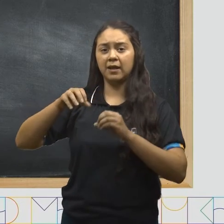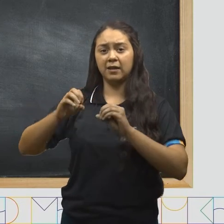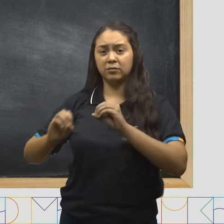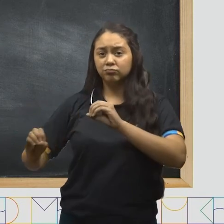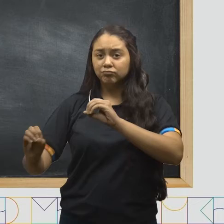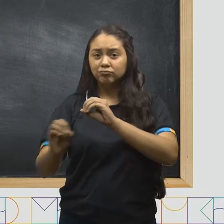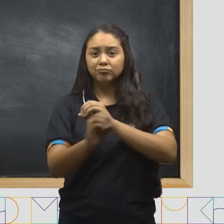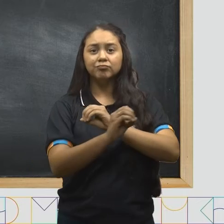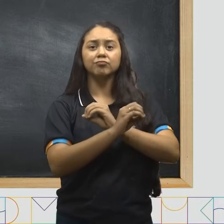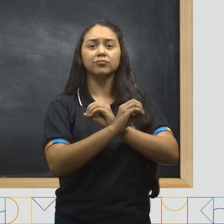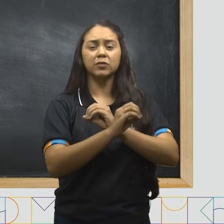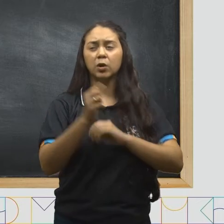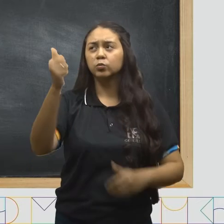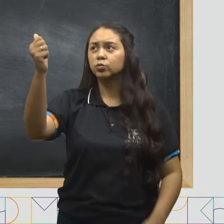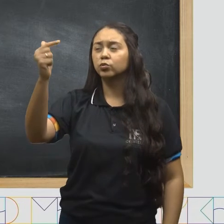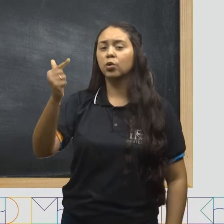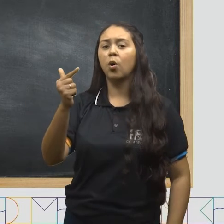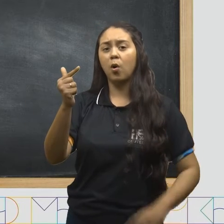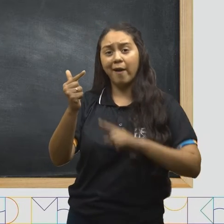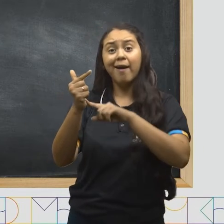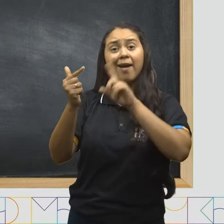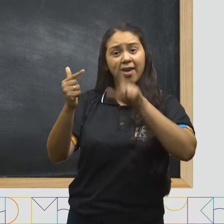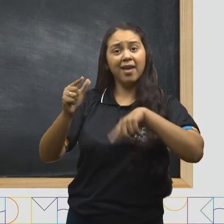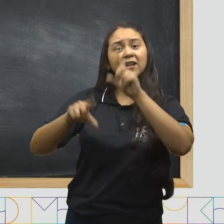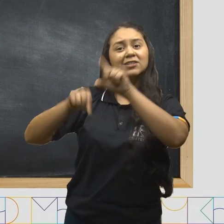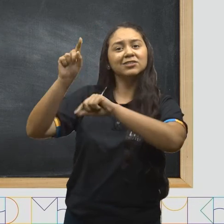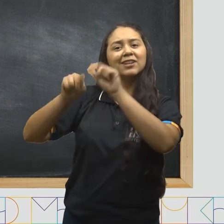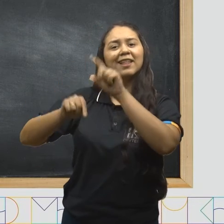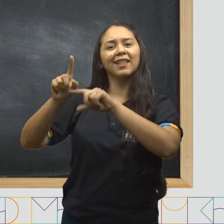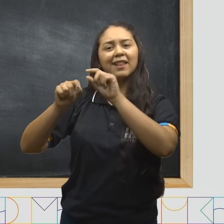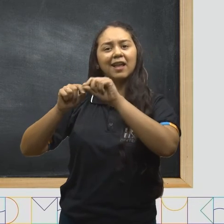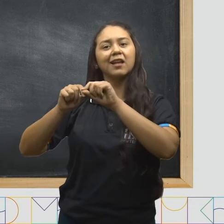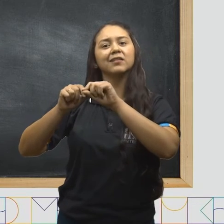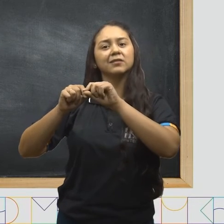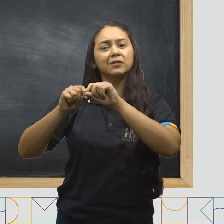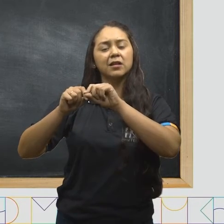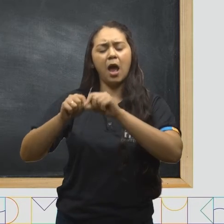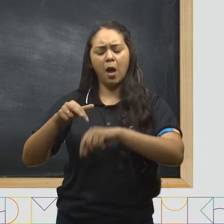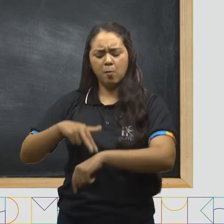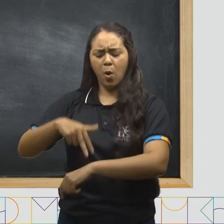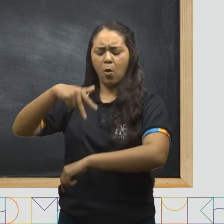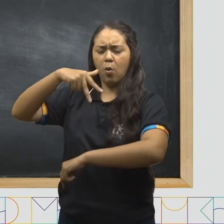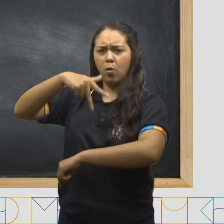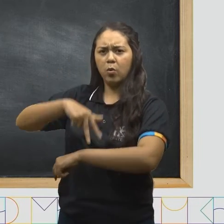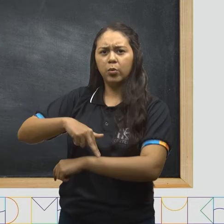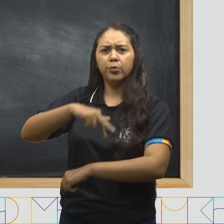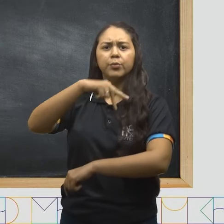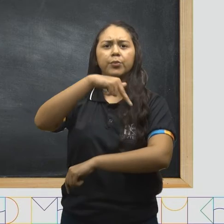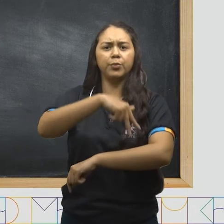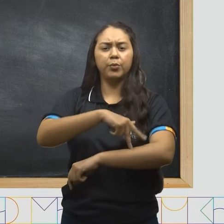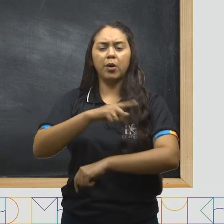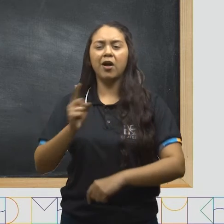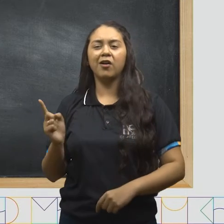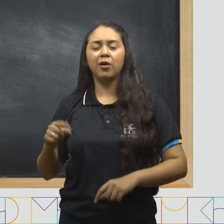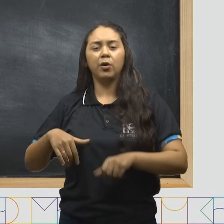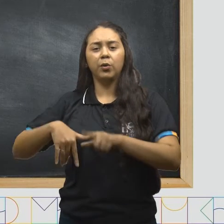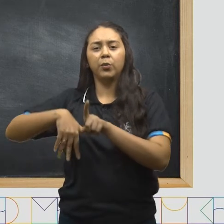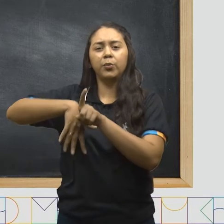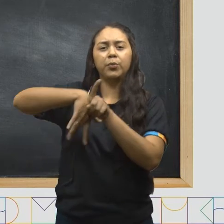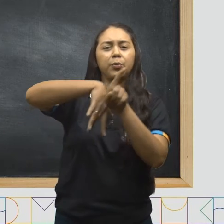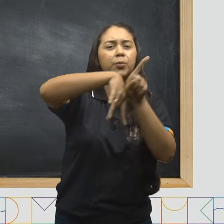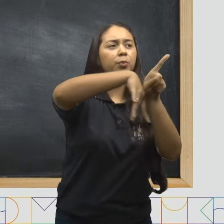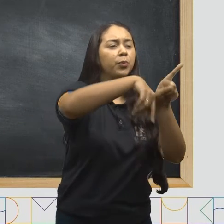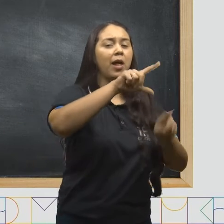nosso sistema solar. O Sol é uma estrela e os astronautas foram a